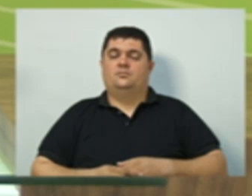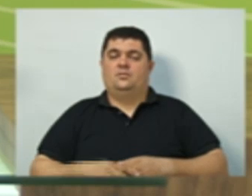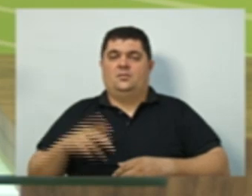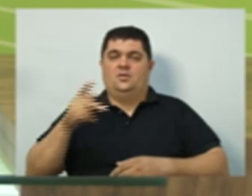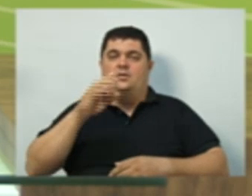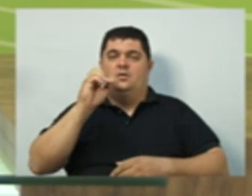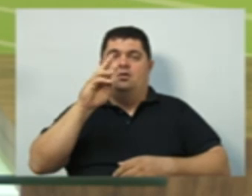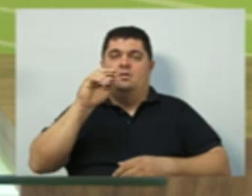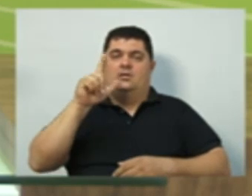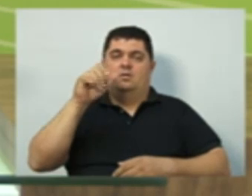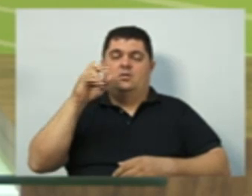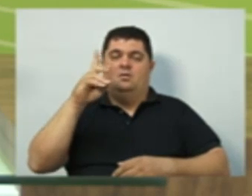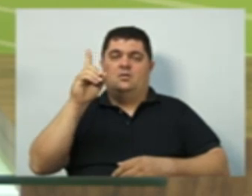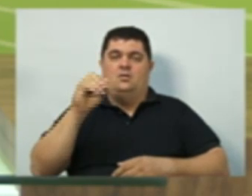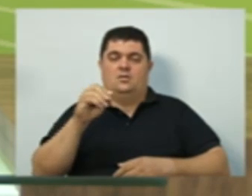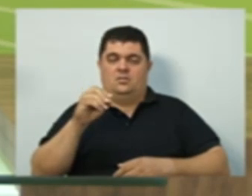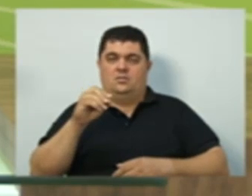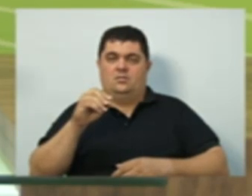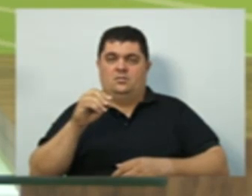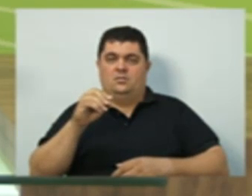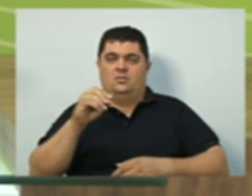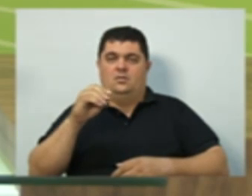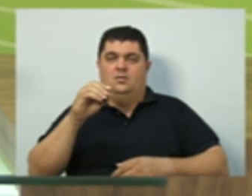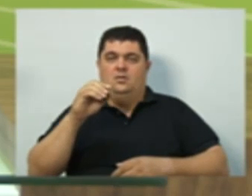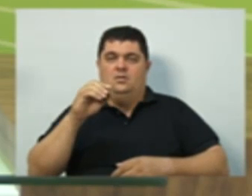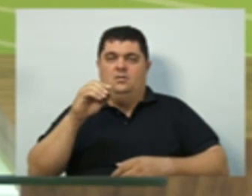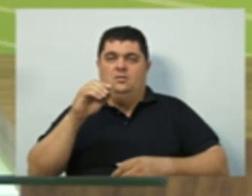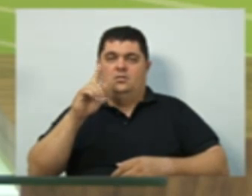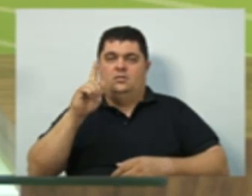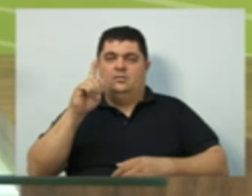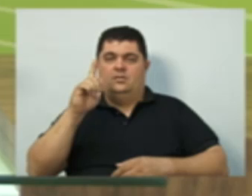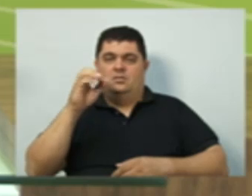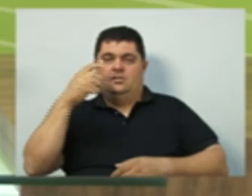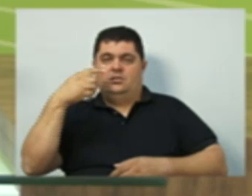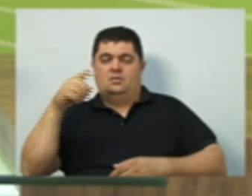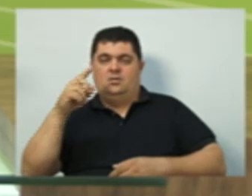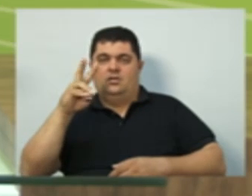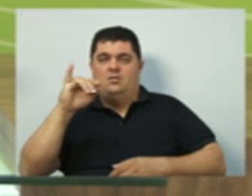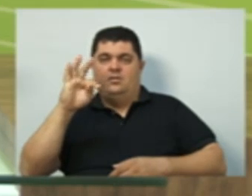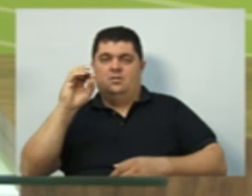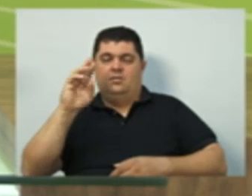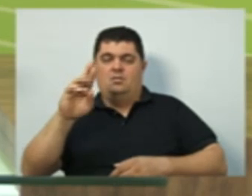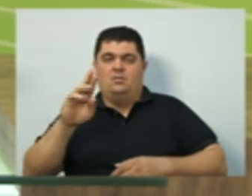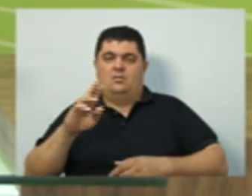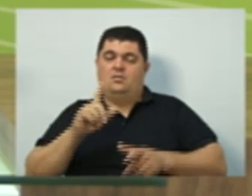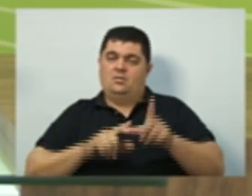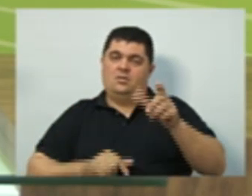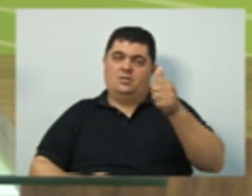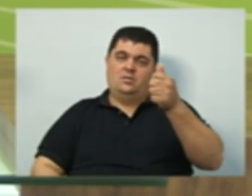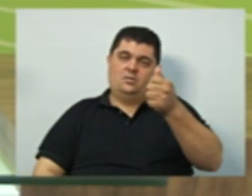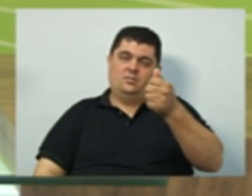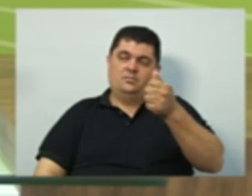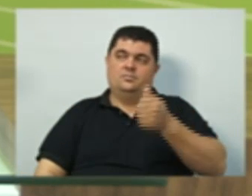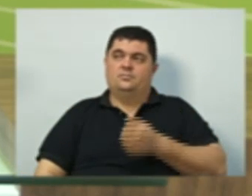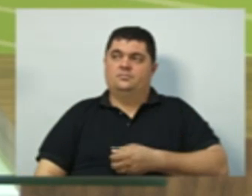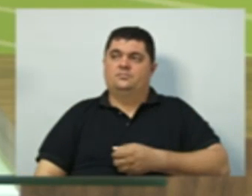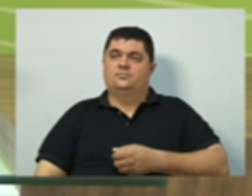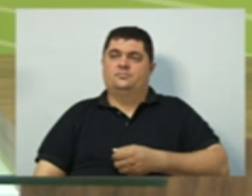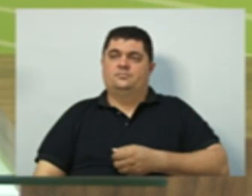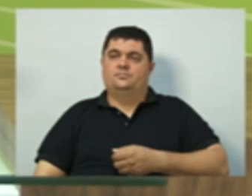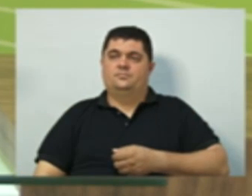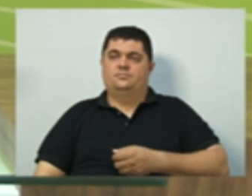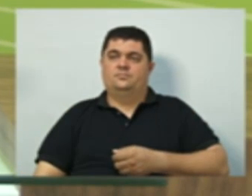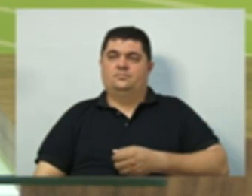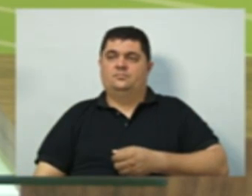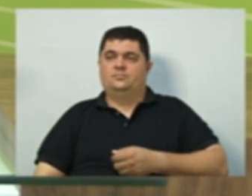está dizendo aqui que a dupla Digão e Vitor, já de outra escola, está dizendo que é a letra A também.